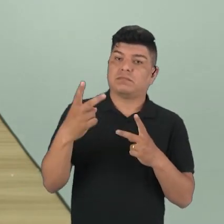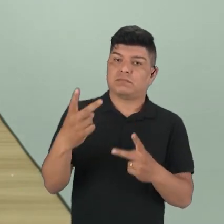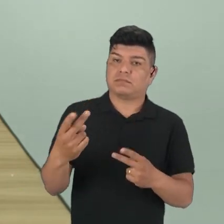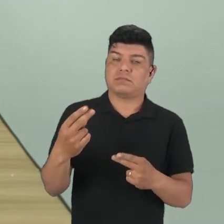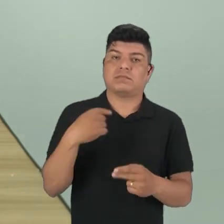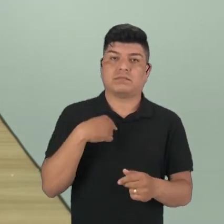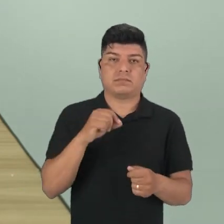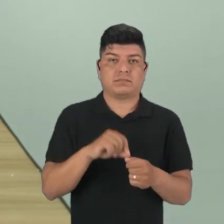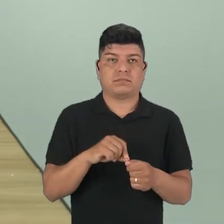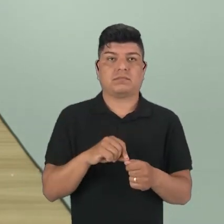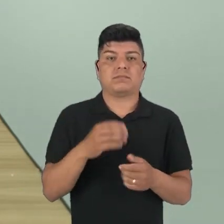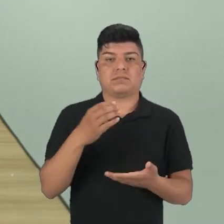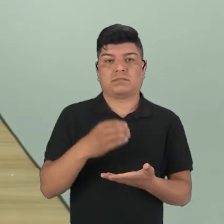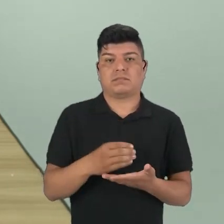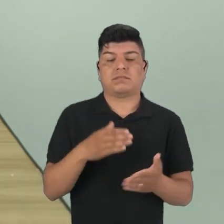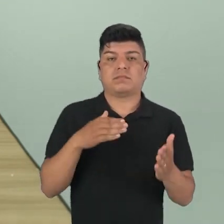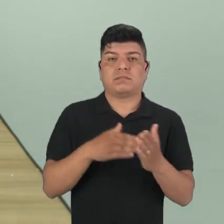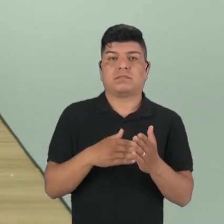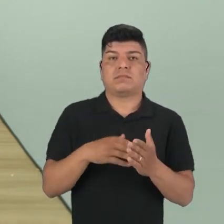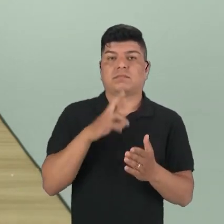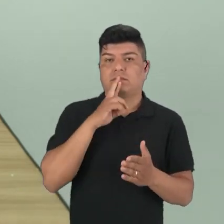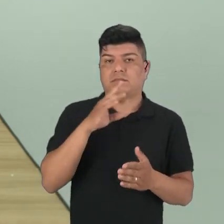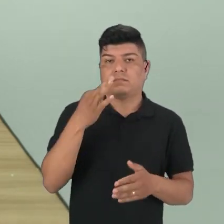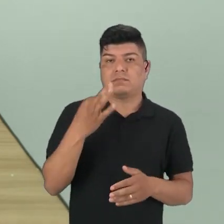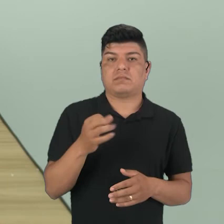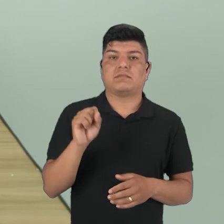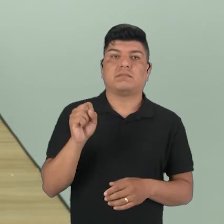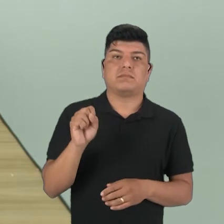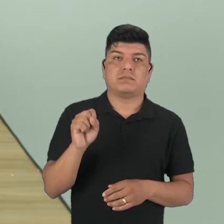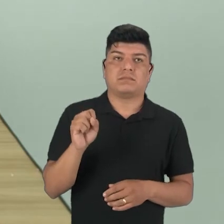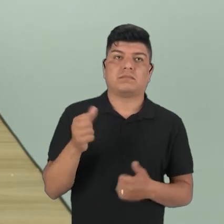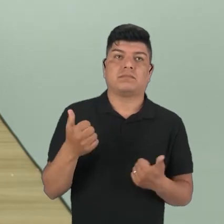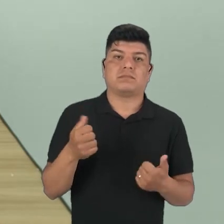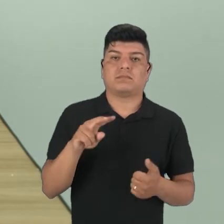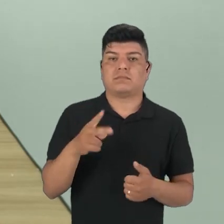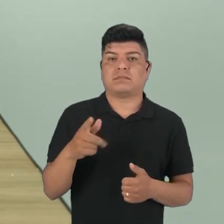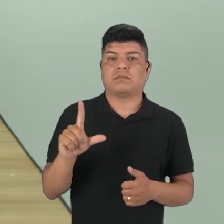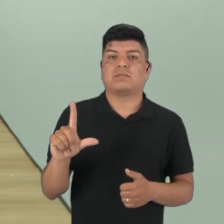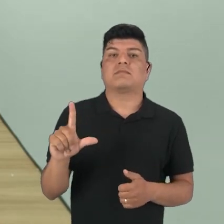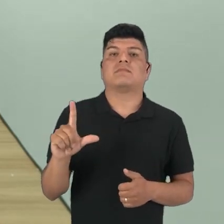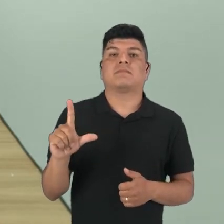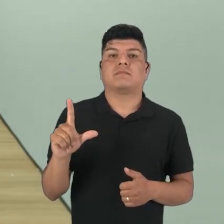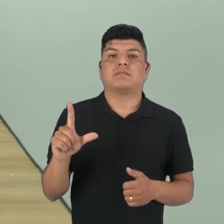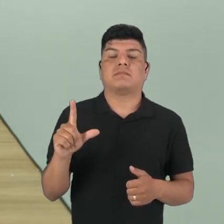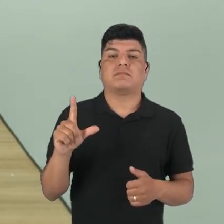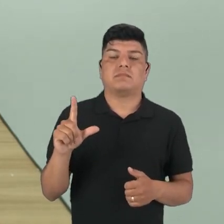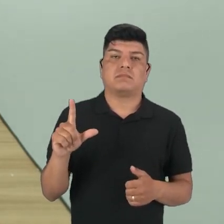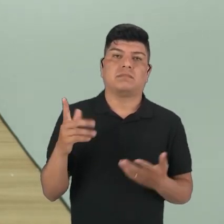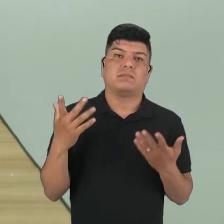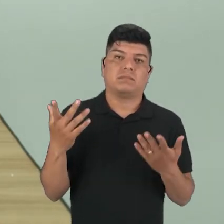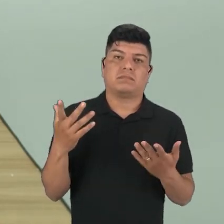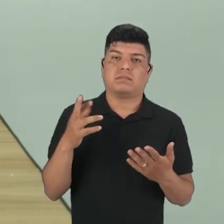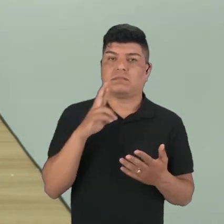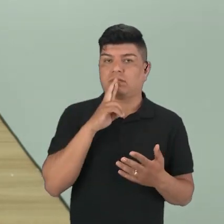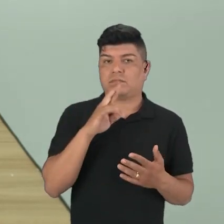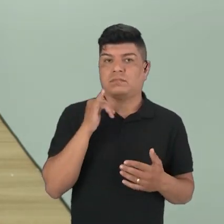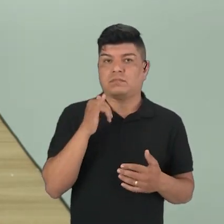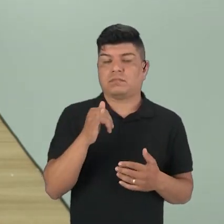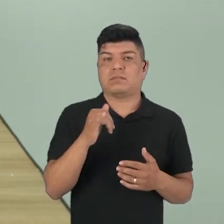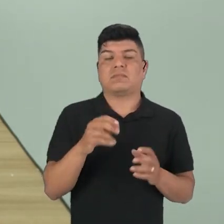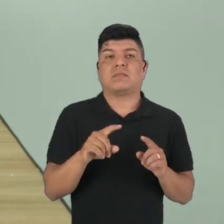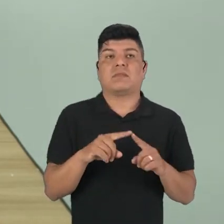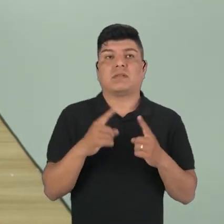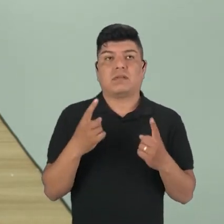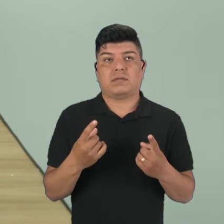colocando mais uma caixinha, até chegar à quantidade de 2000 para ver se confere a informação que eu te dei.